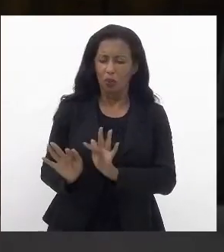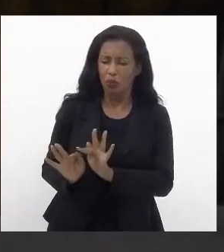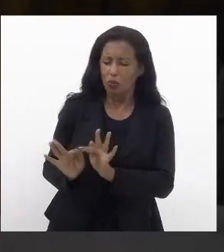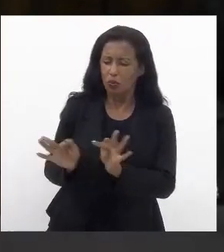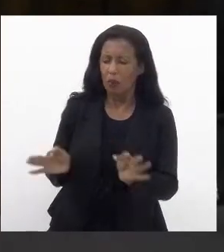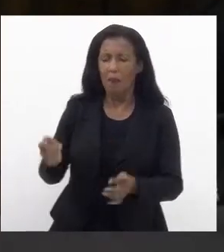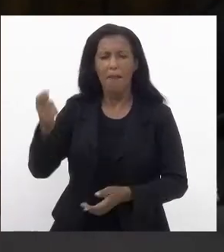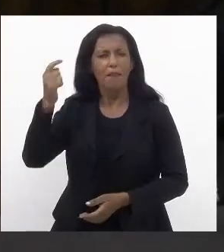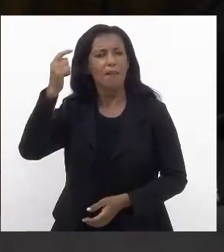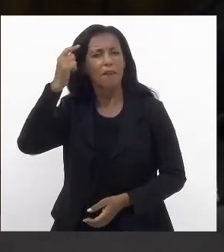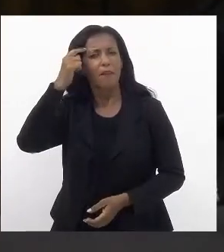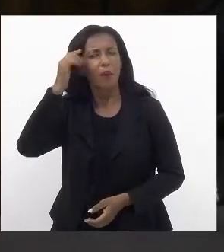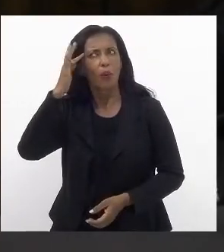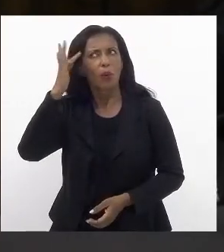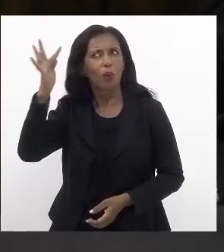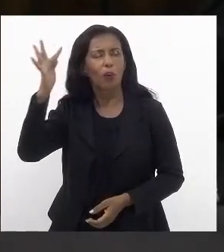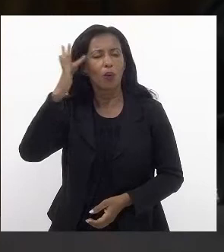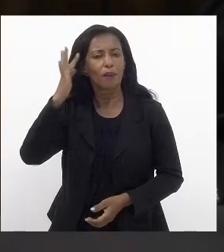Pensador,